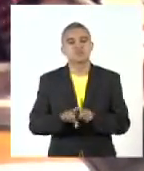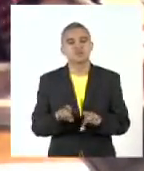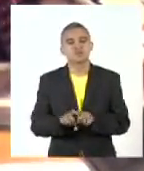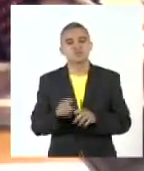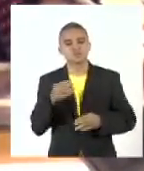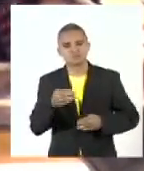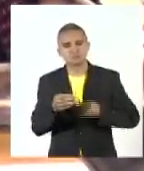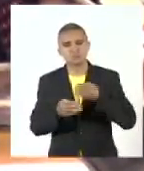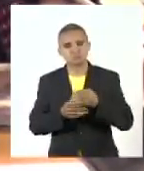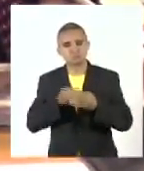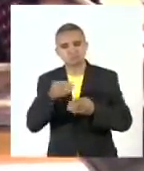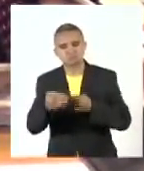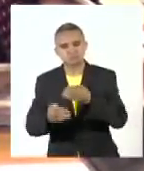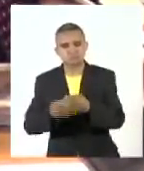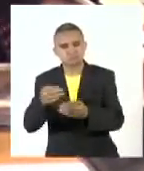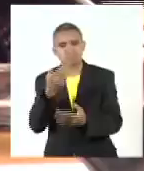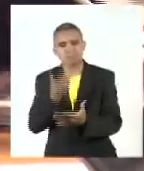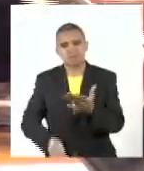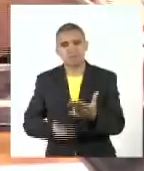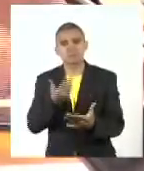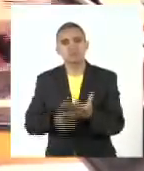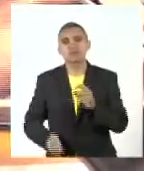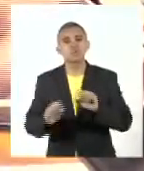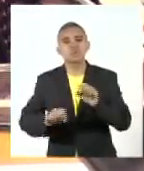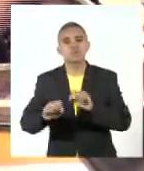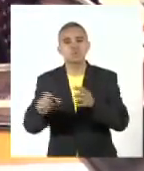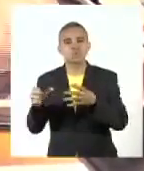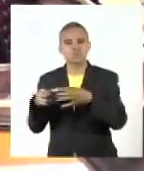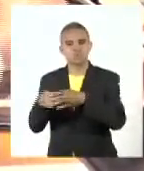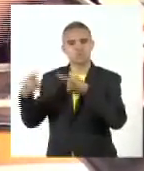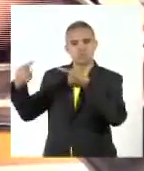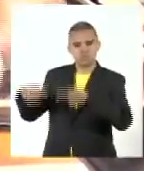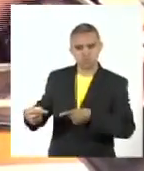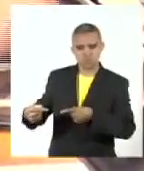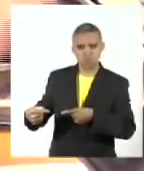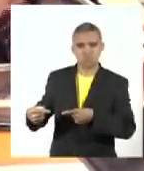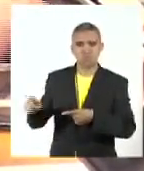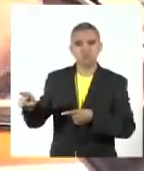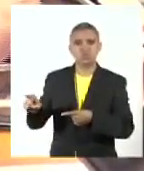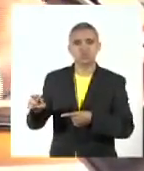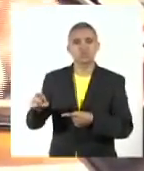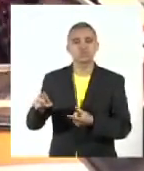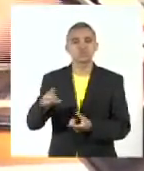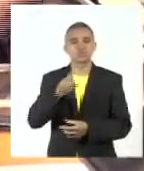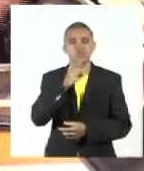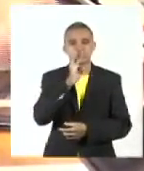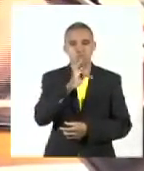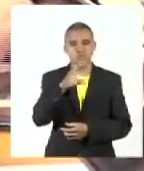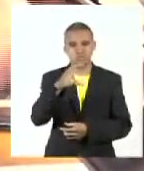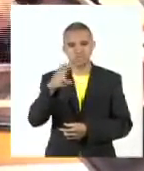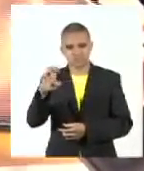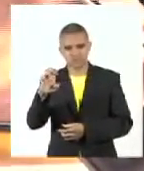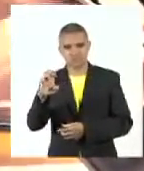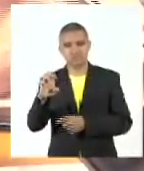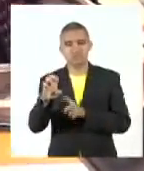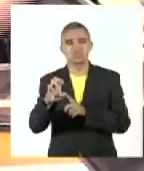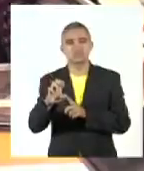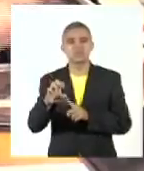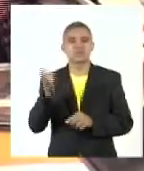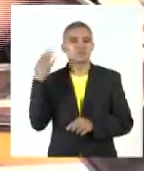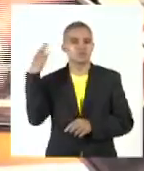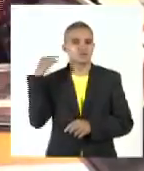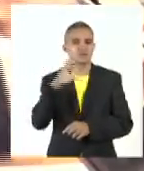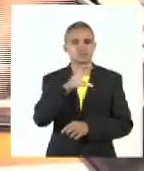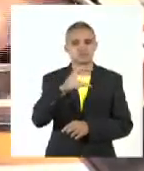sucessivas batalhas contra a oposição, como foi o caso do parecer do TCE em relação à CCL, como foi o